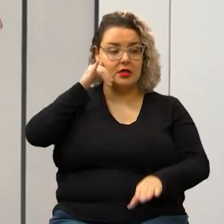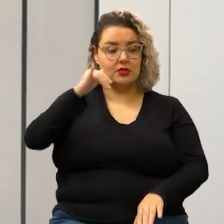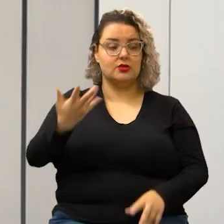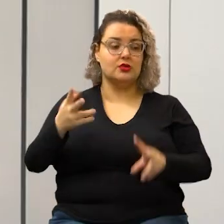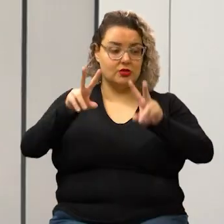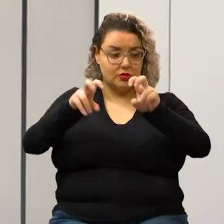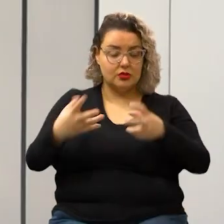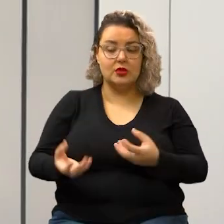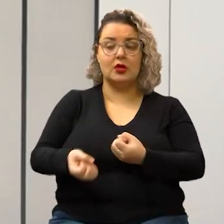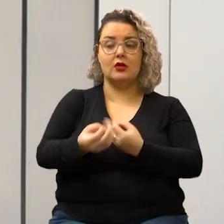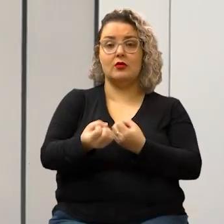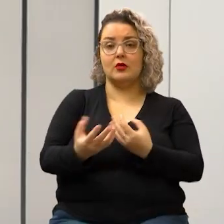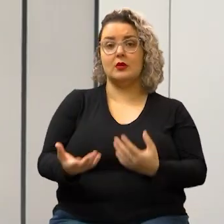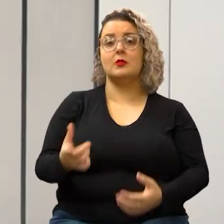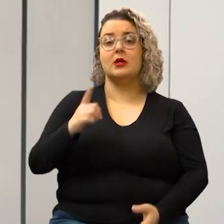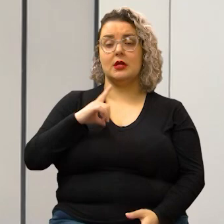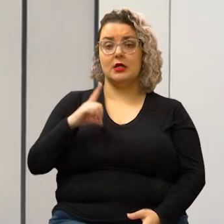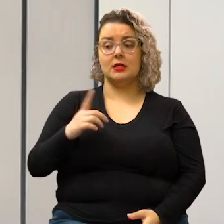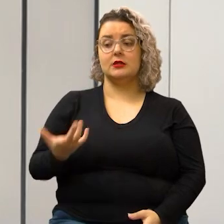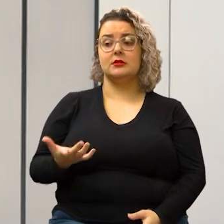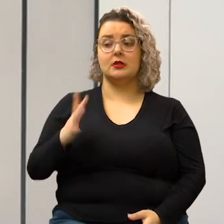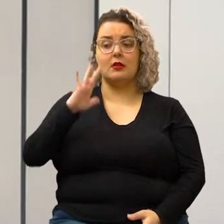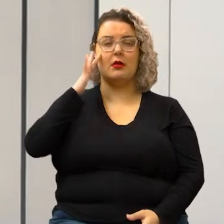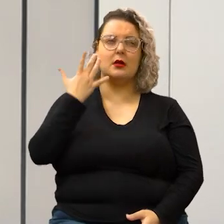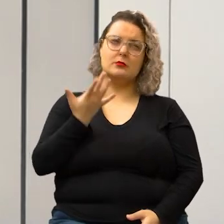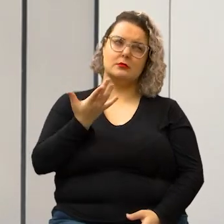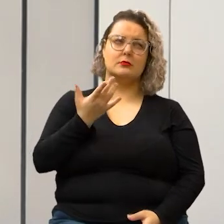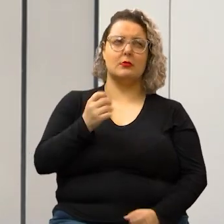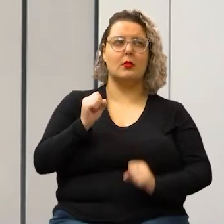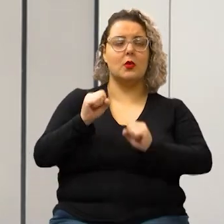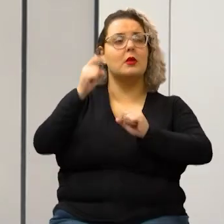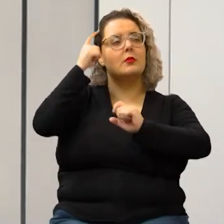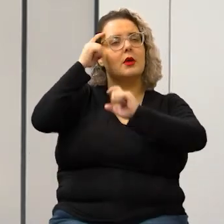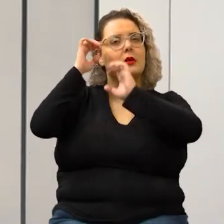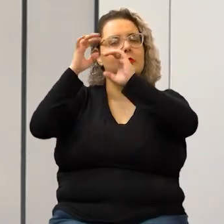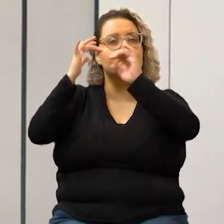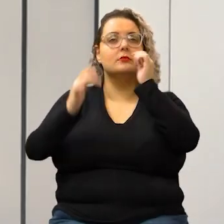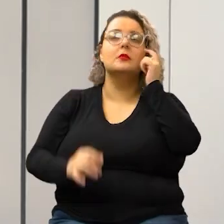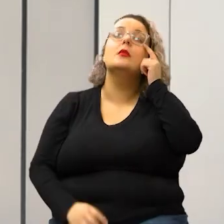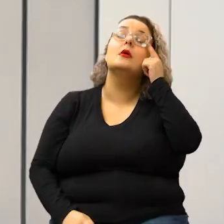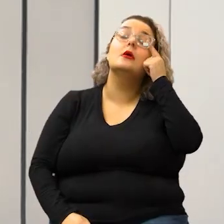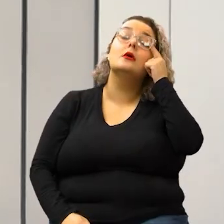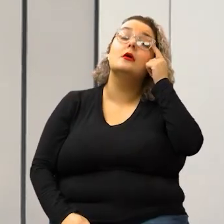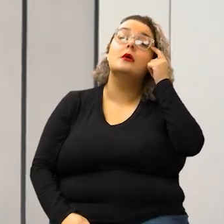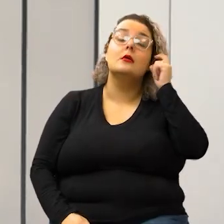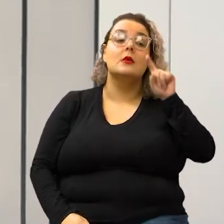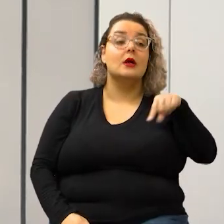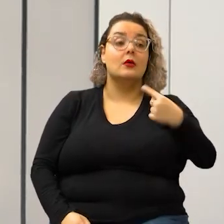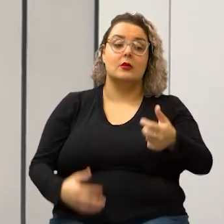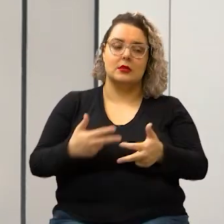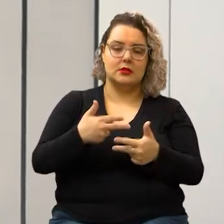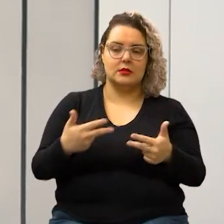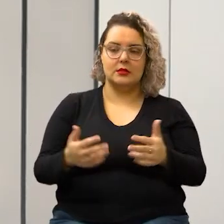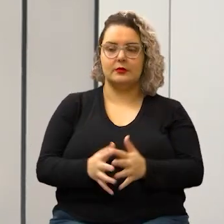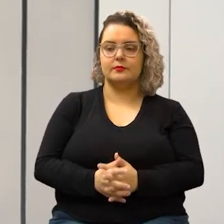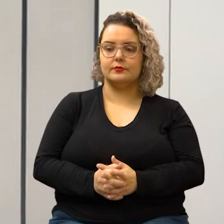questão da informação, também acho que a gente pode pensar também, mas aí são outras questões,